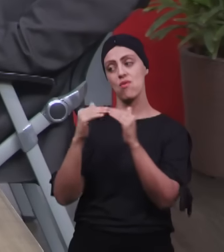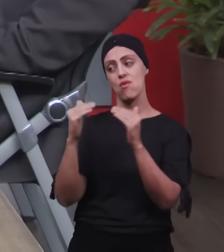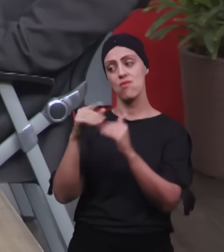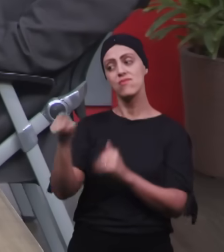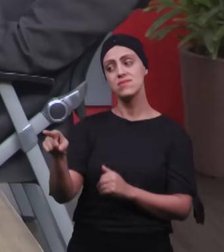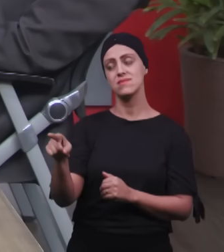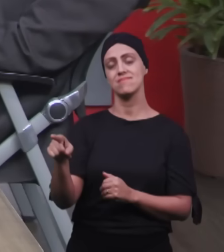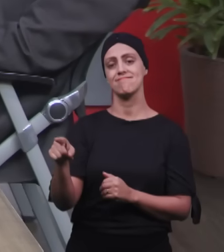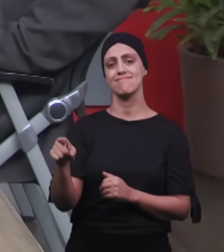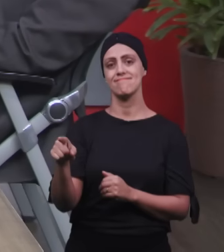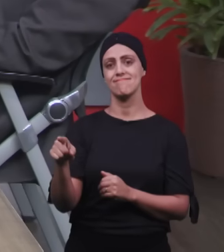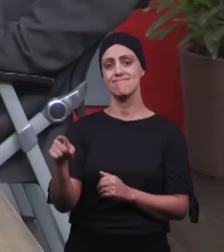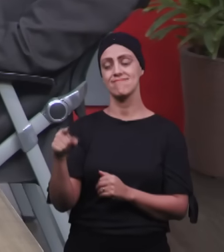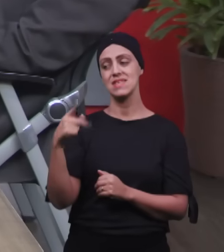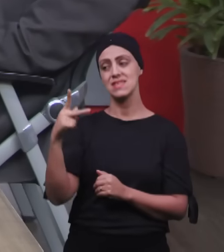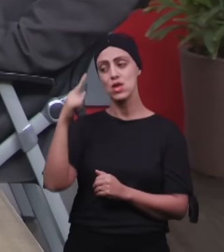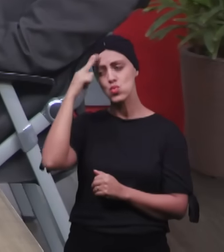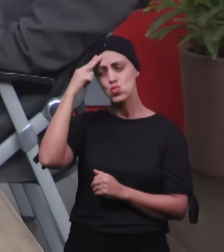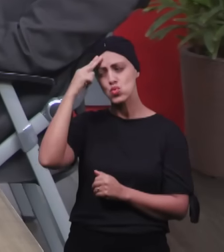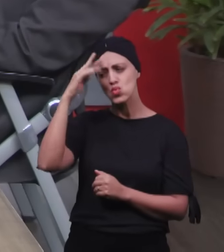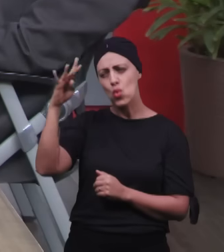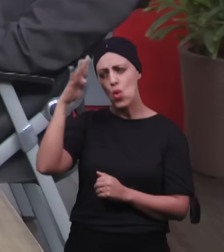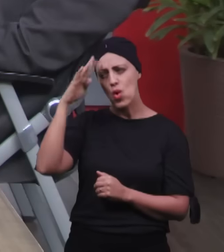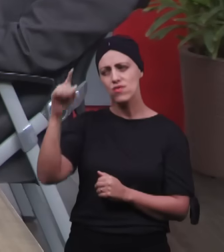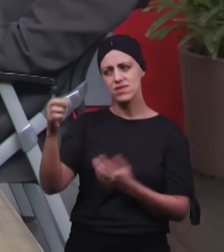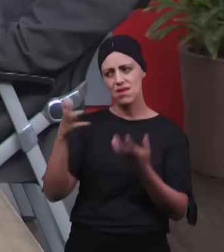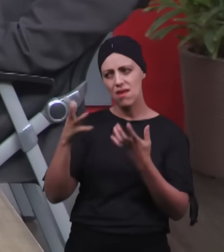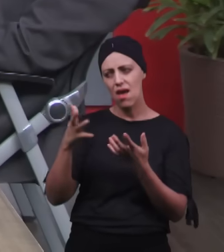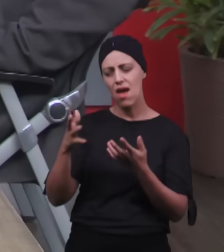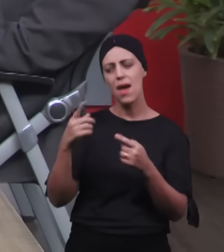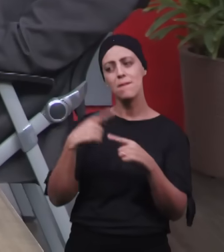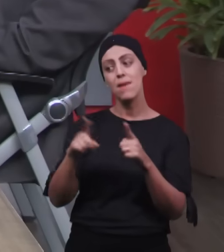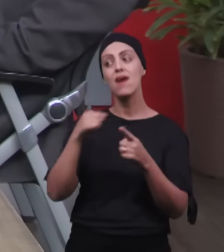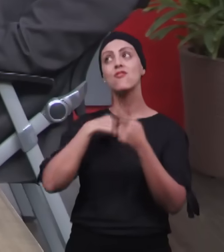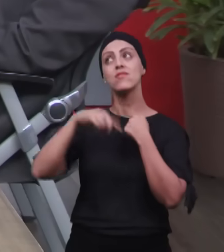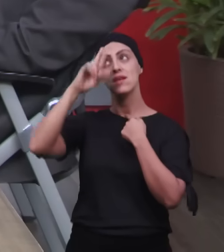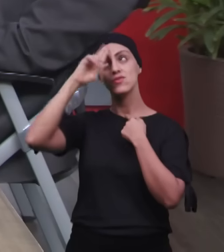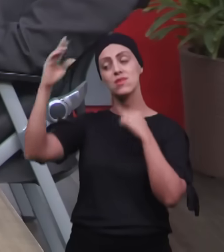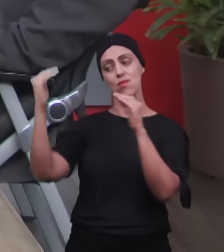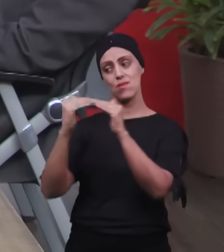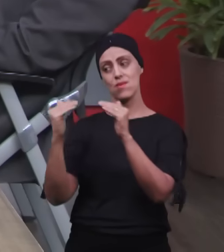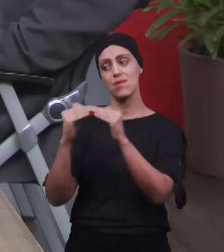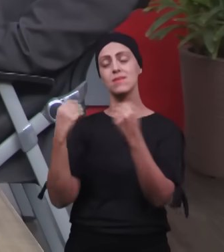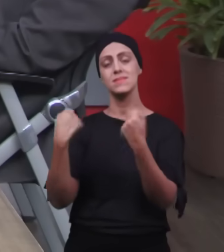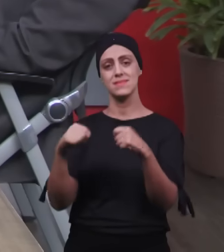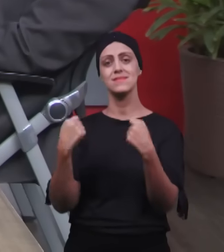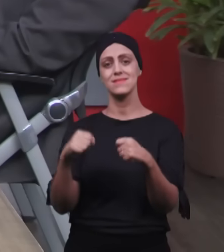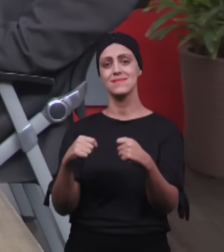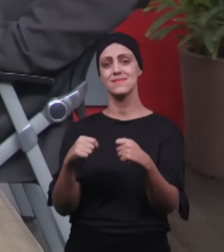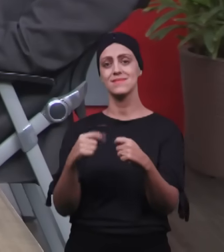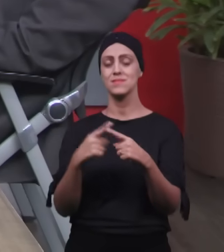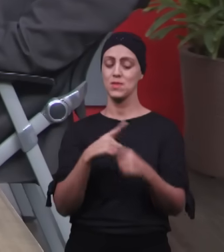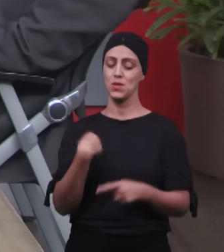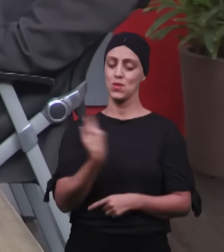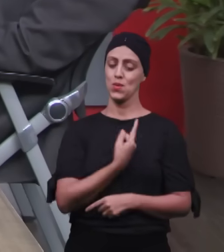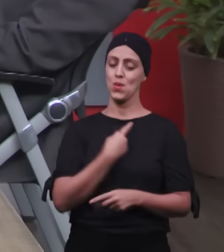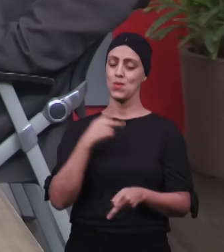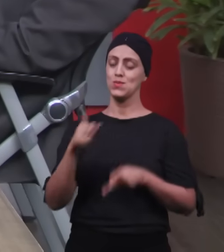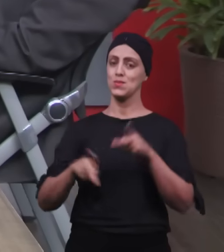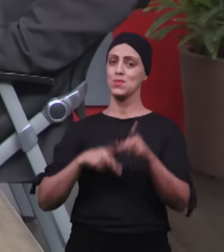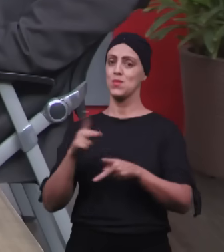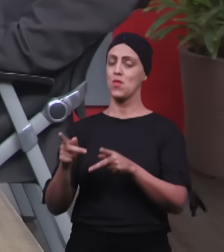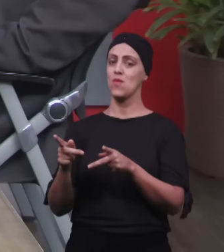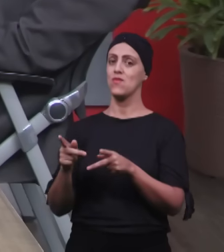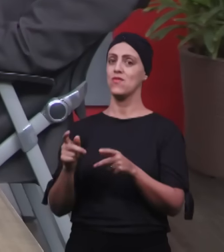se seu sonho se ele se enquadra dentro da vontade Senhor que agora nós somos nós somos um povo Somos um povo que